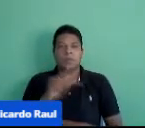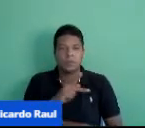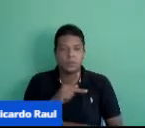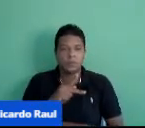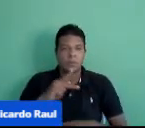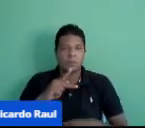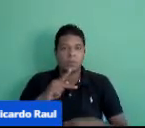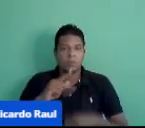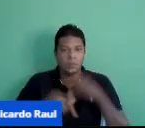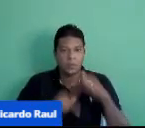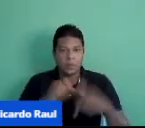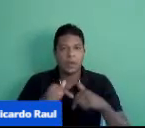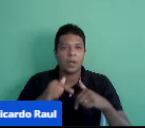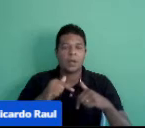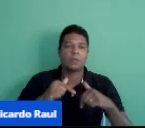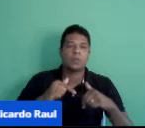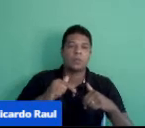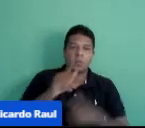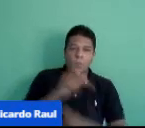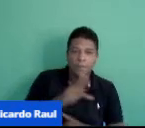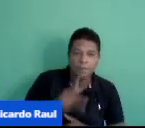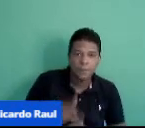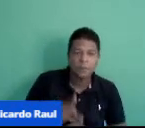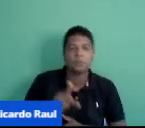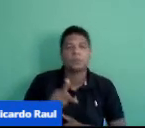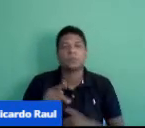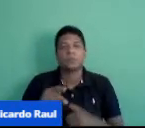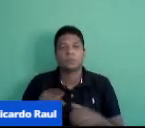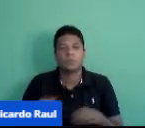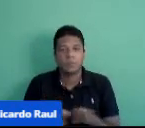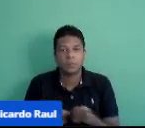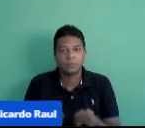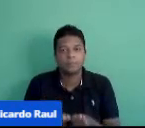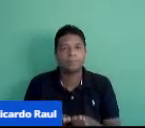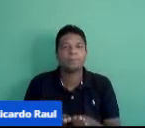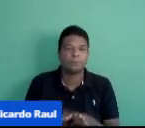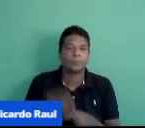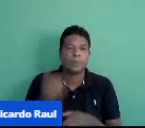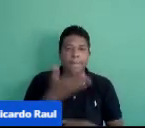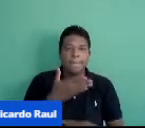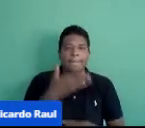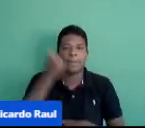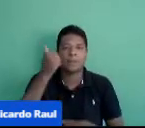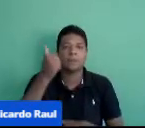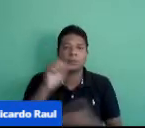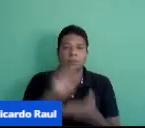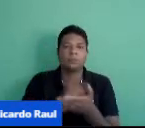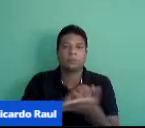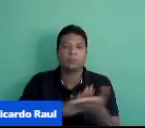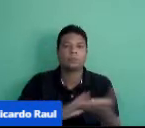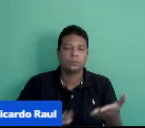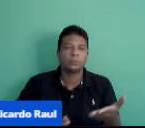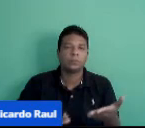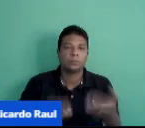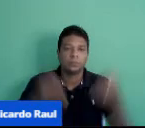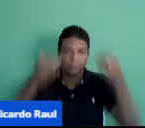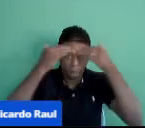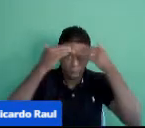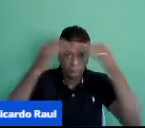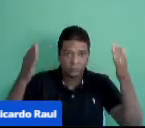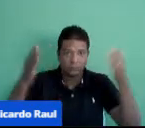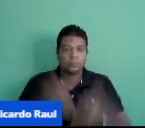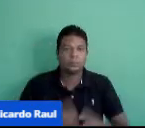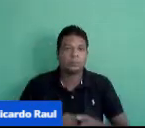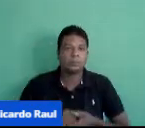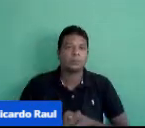faz intervenções de maneira que aquilo ali potencialize, né? Melhore a exploração daquelas atividades, né? Então, Hein, professor Elton, se você Pablo? quiser, pode